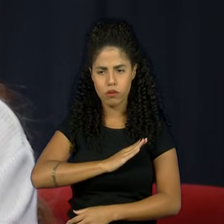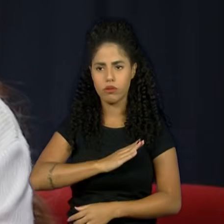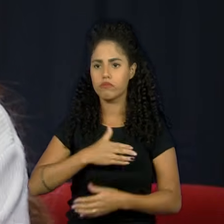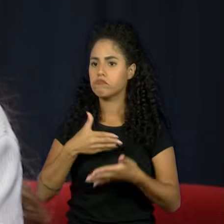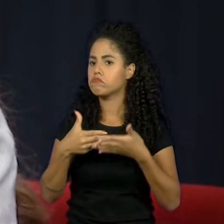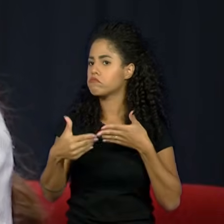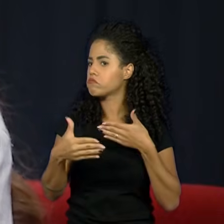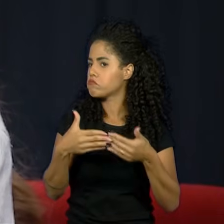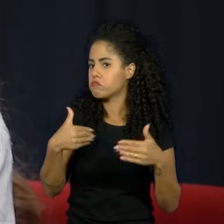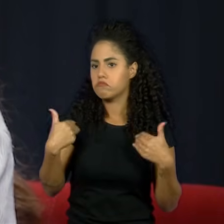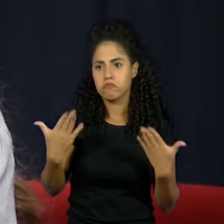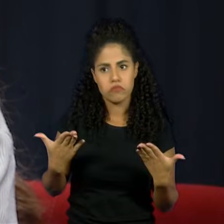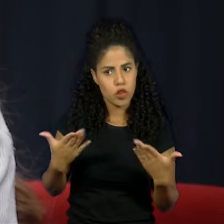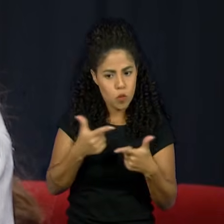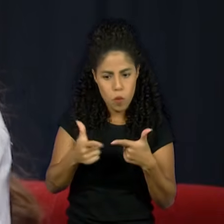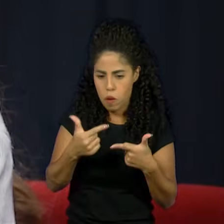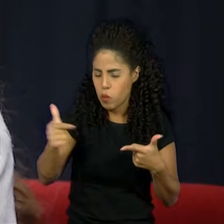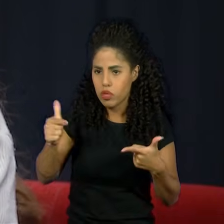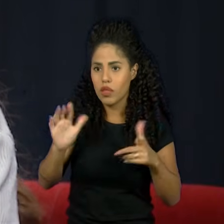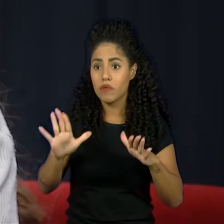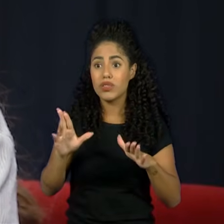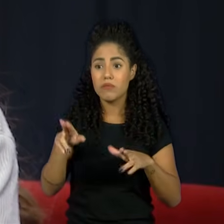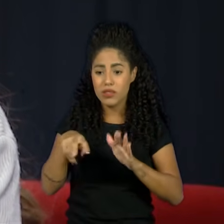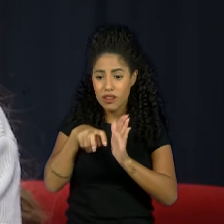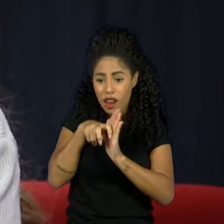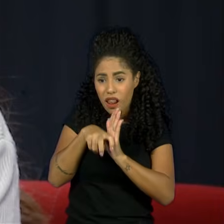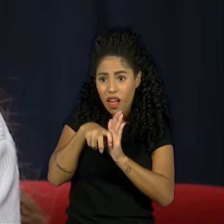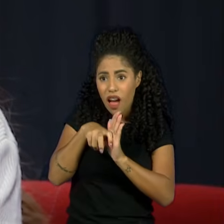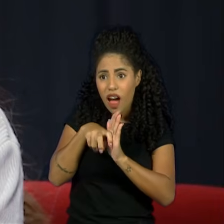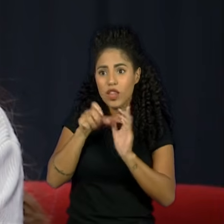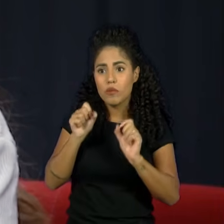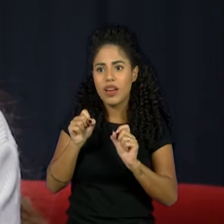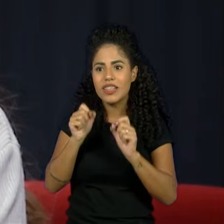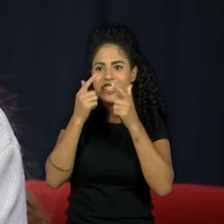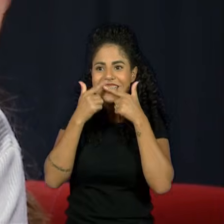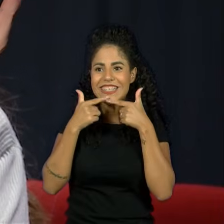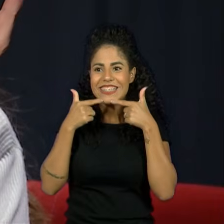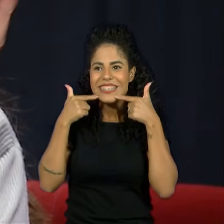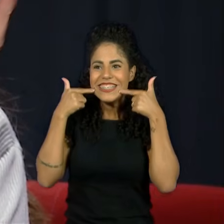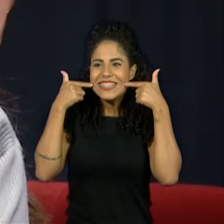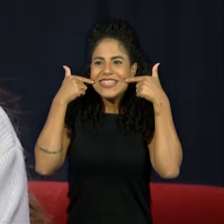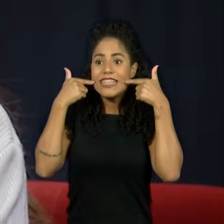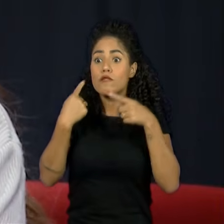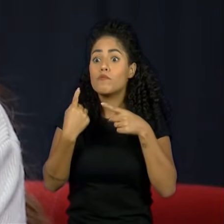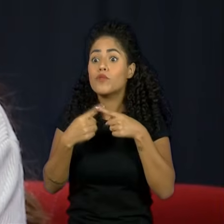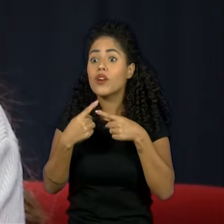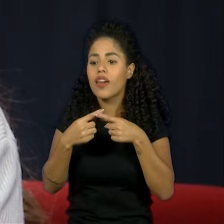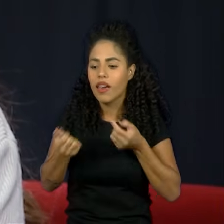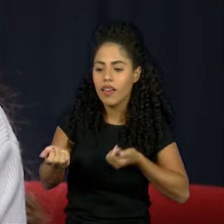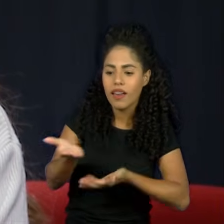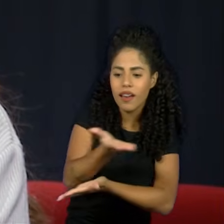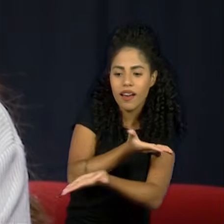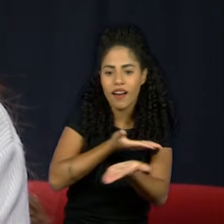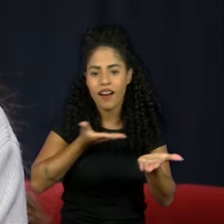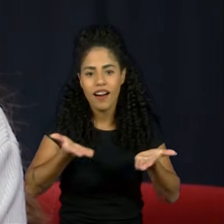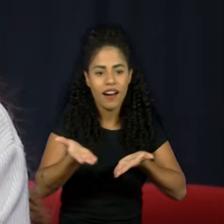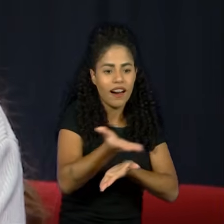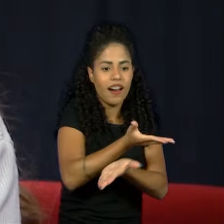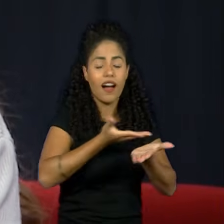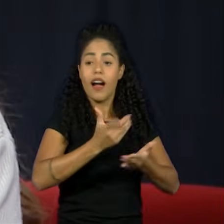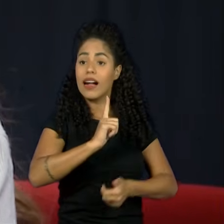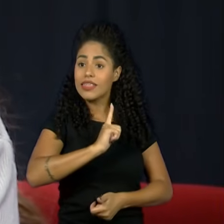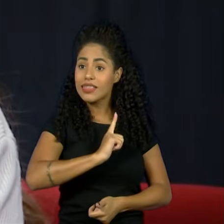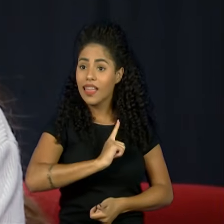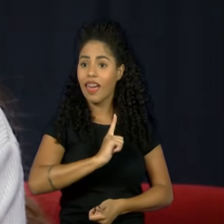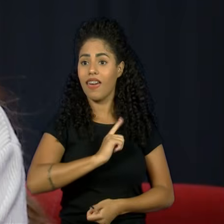pode chegar aos 90 anos numa cadeira de roda com um sorriso 3 voltas na cara, falando assim, tá muito divertido